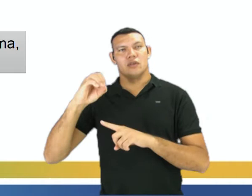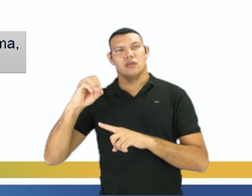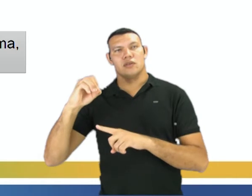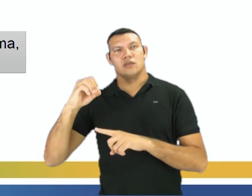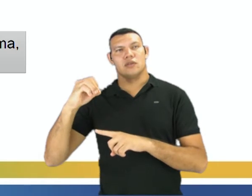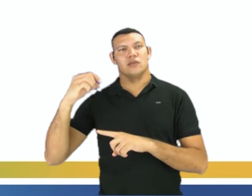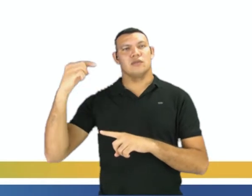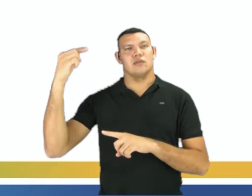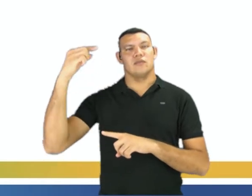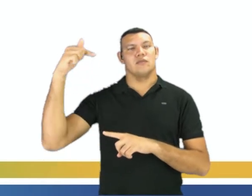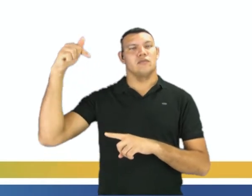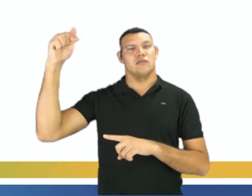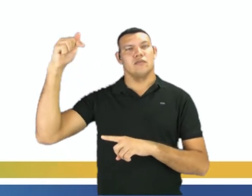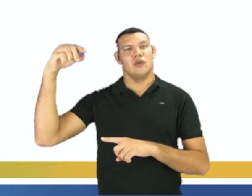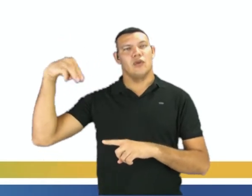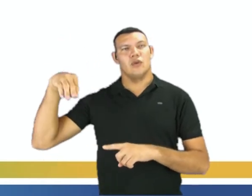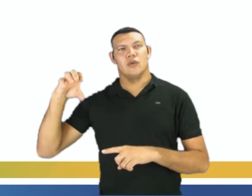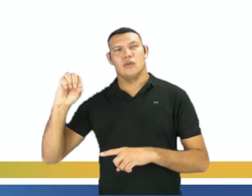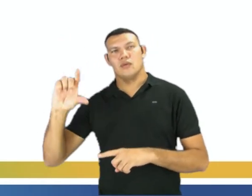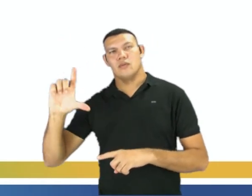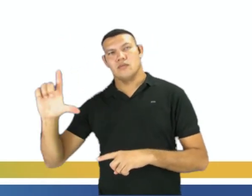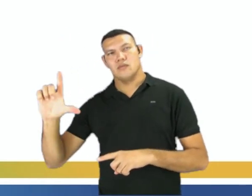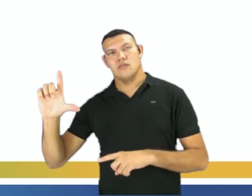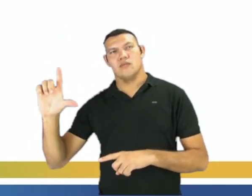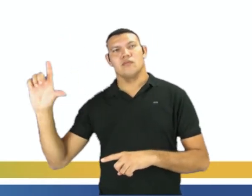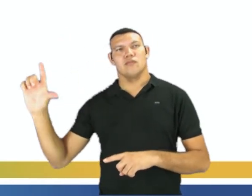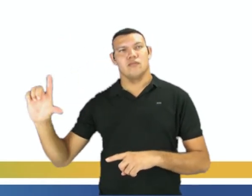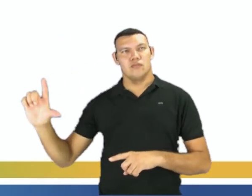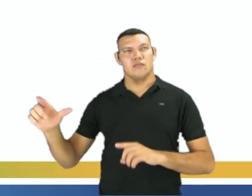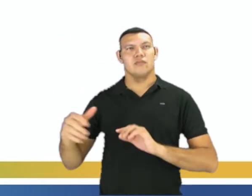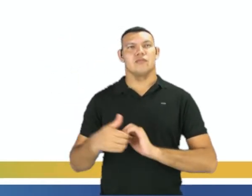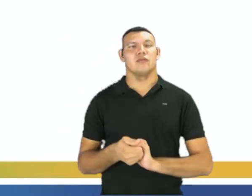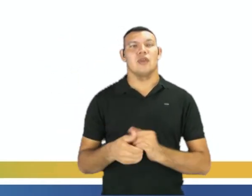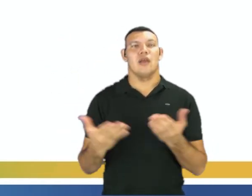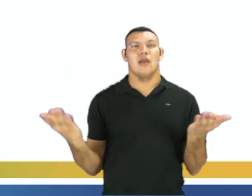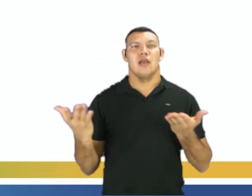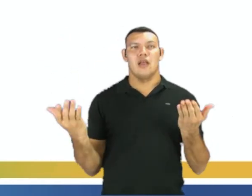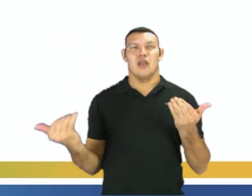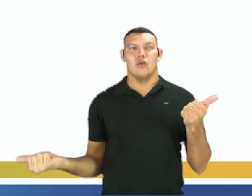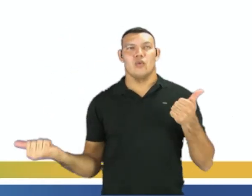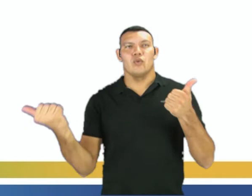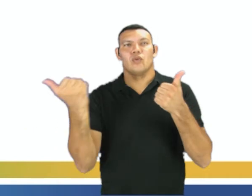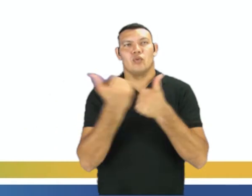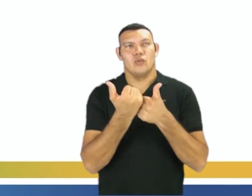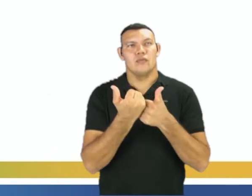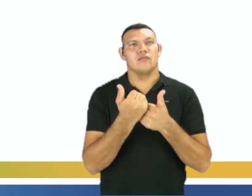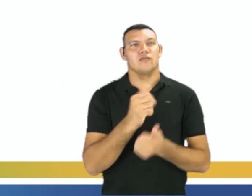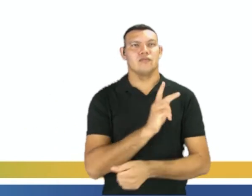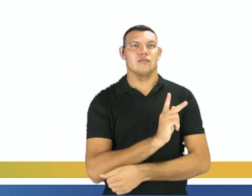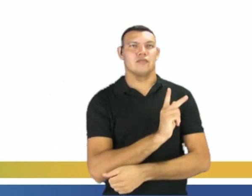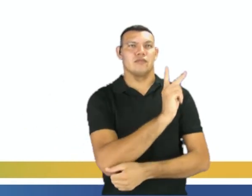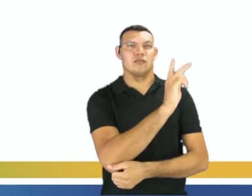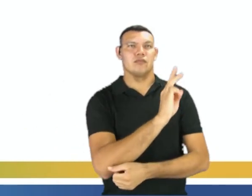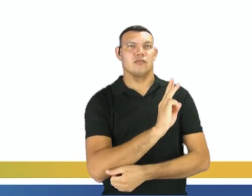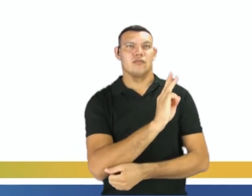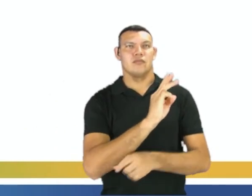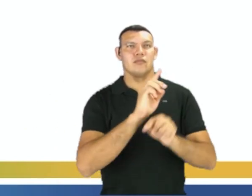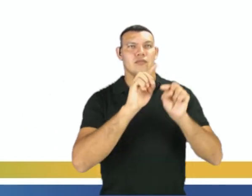litro. Então, nós vamos substituir esse valor no Kw, ok? Então, nós temos aqui Kw